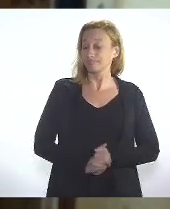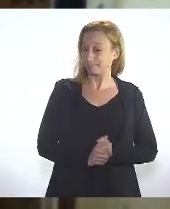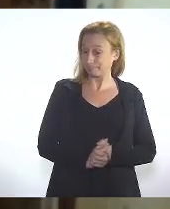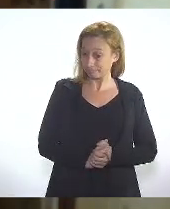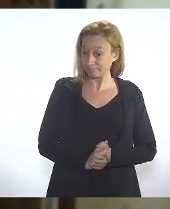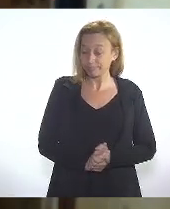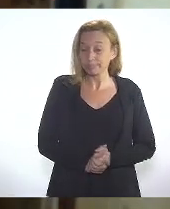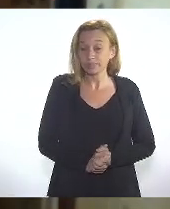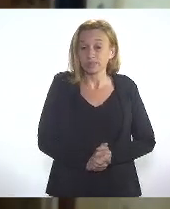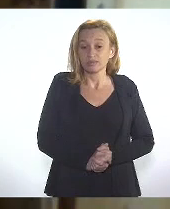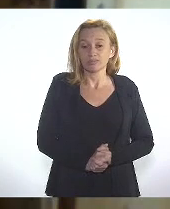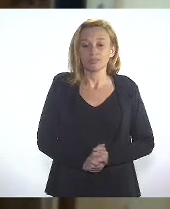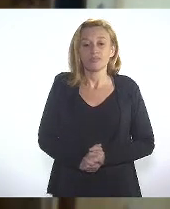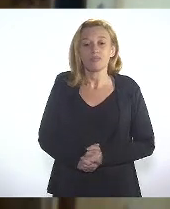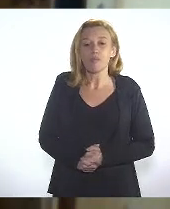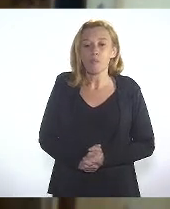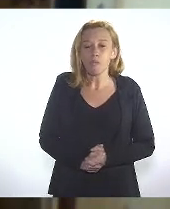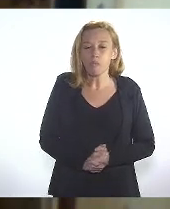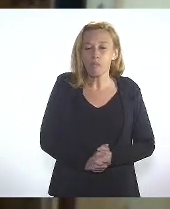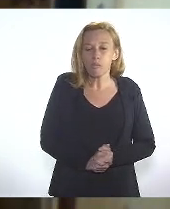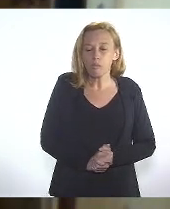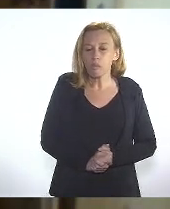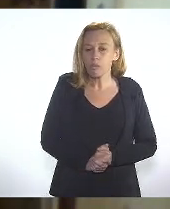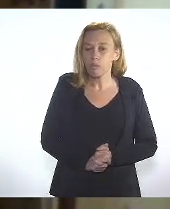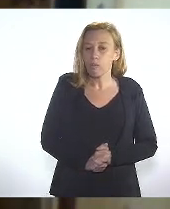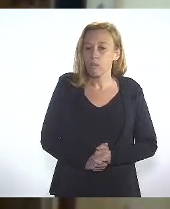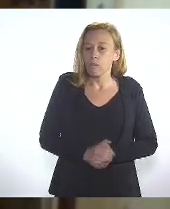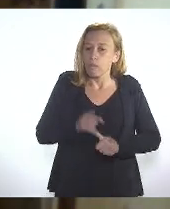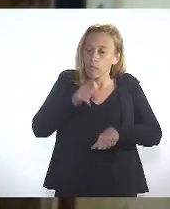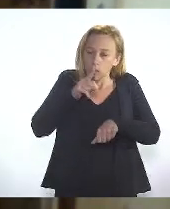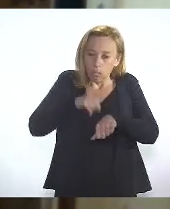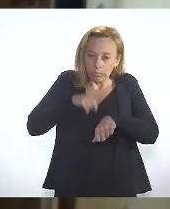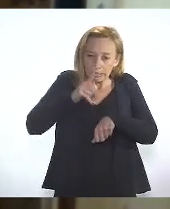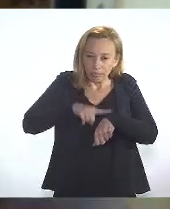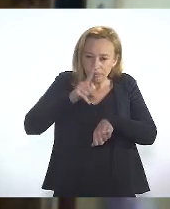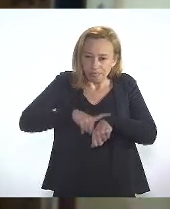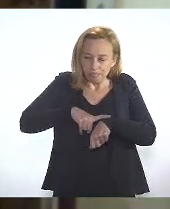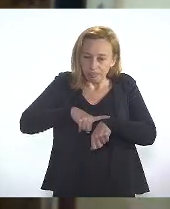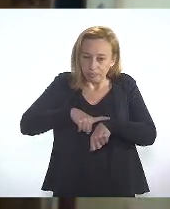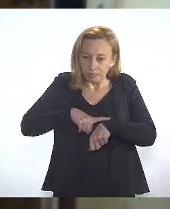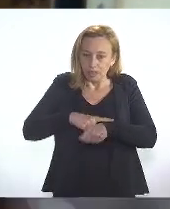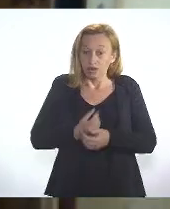E aí, nesse momento, com números tão